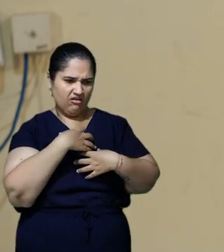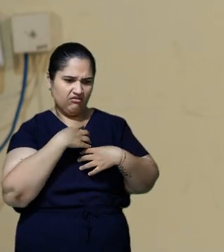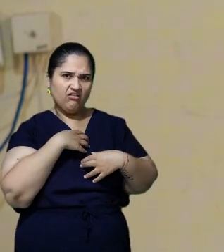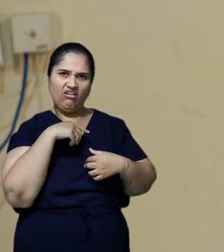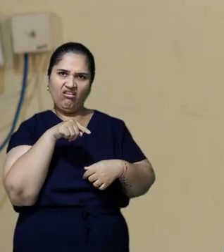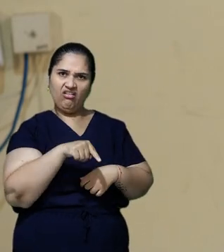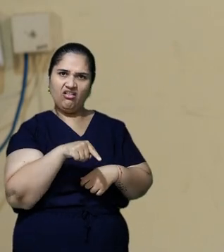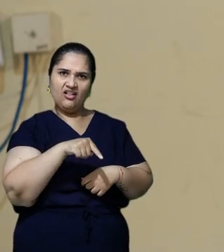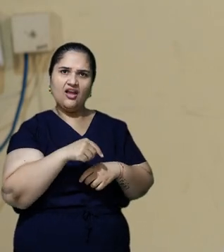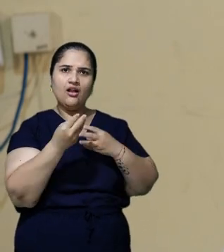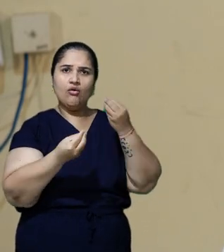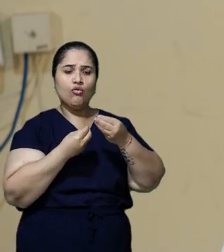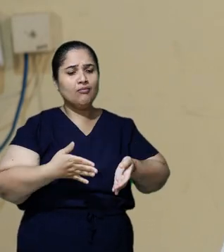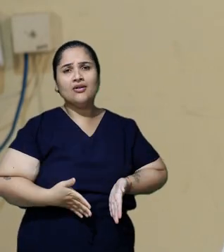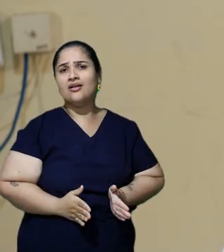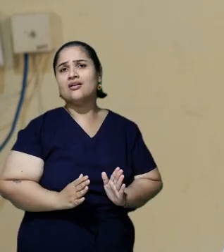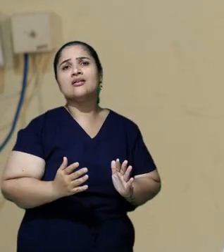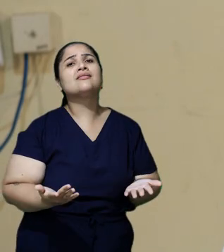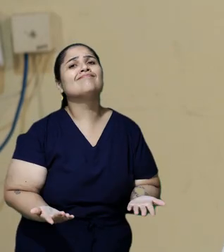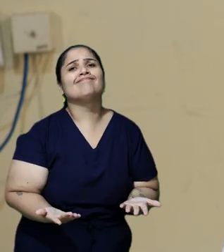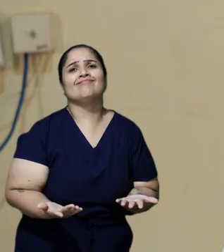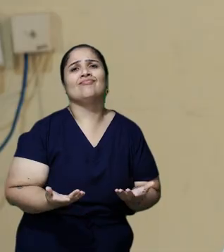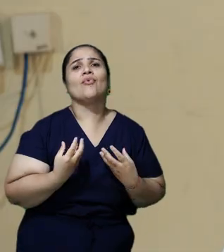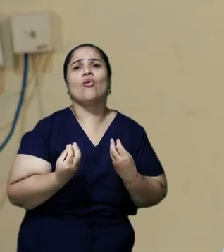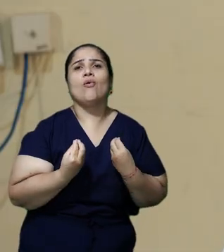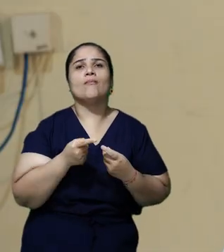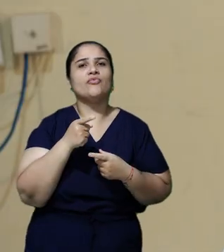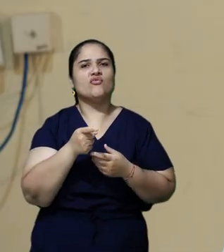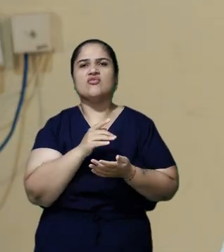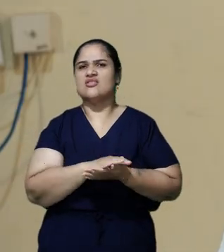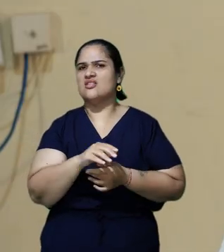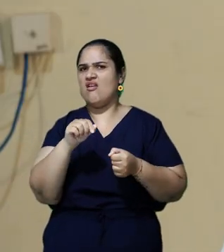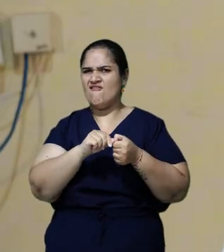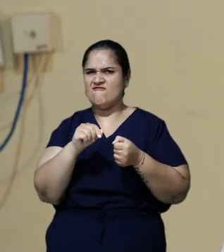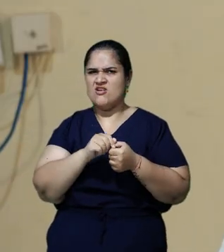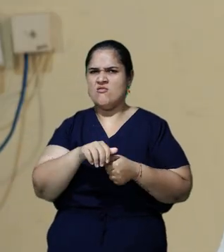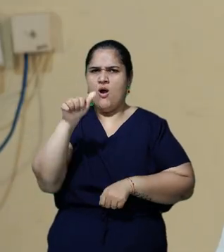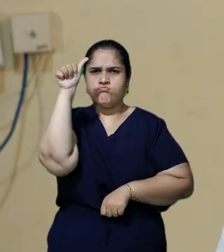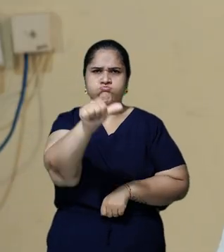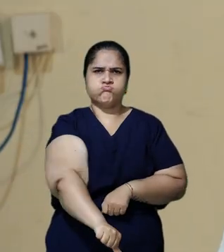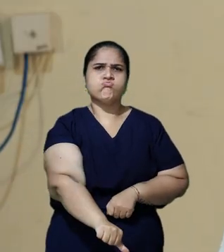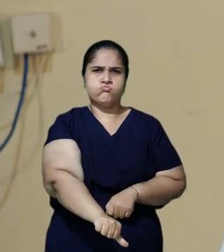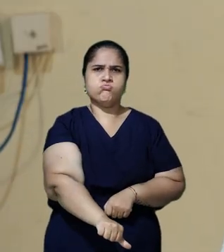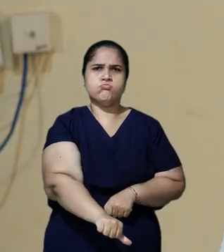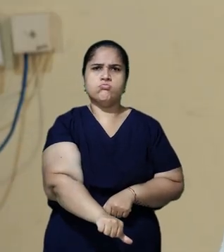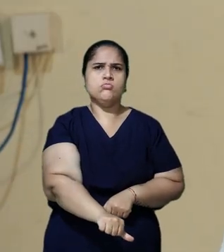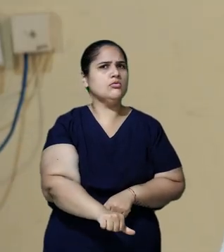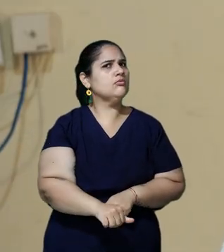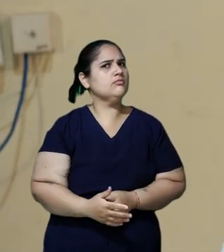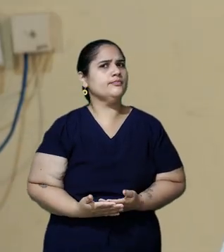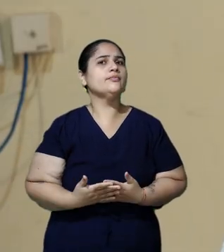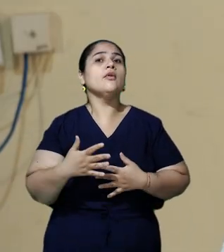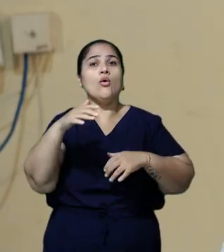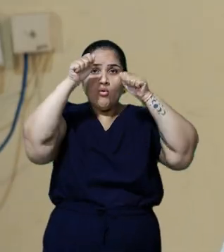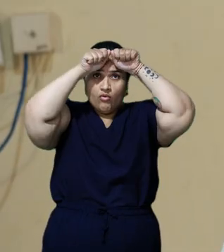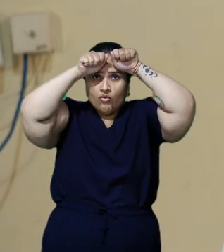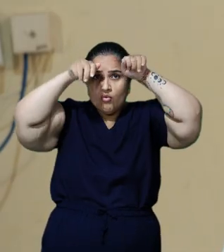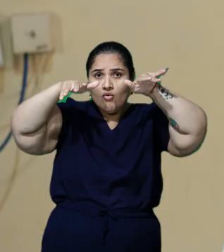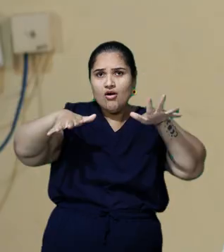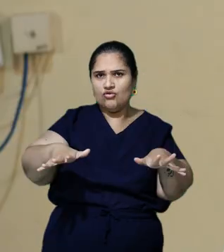jeito que ela nasceu, você comete uma crueldade sem tamanho. O autismo, ele não